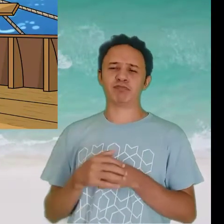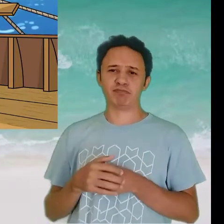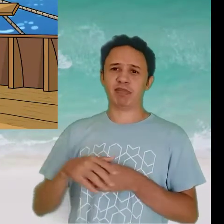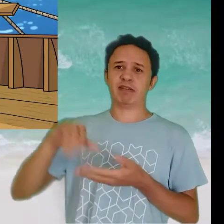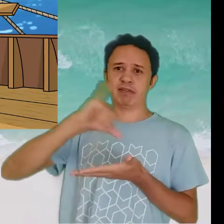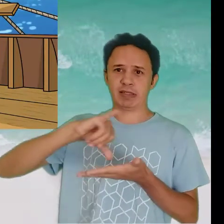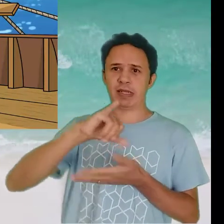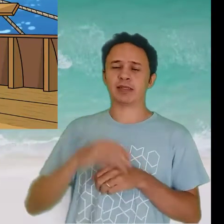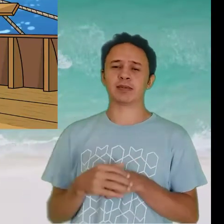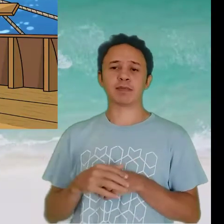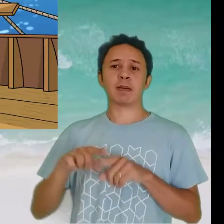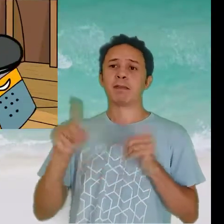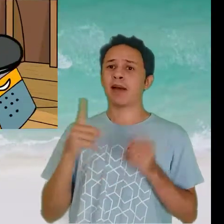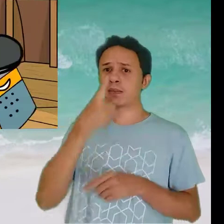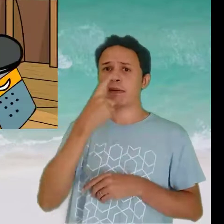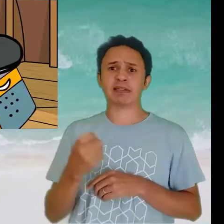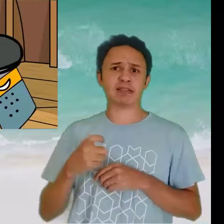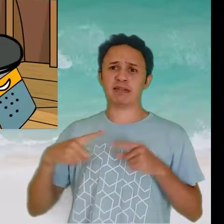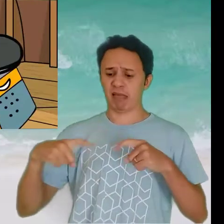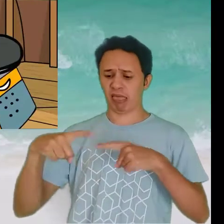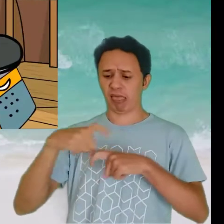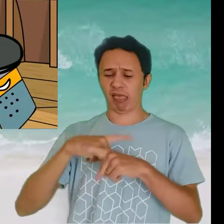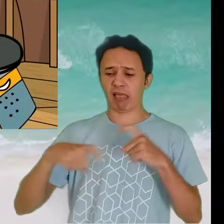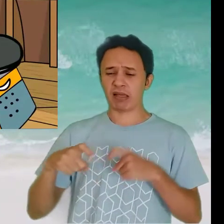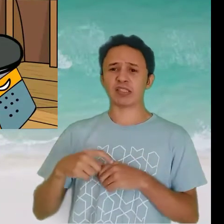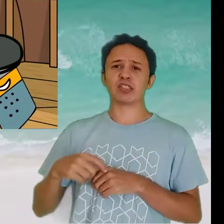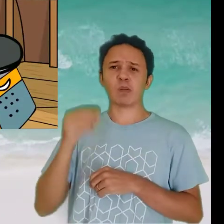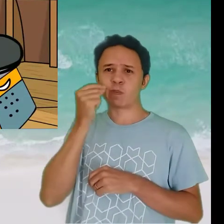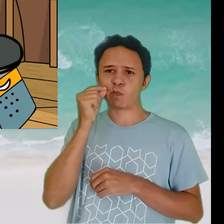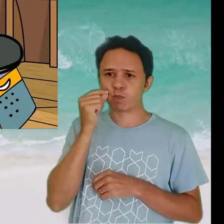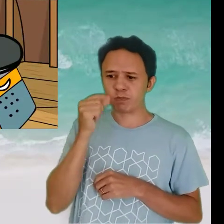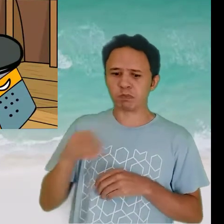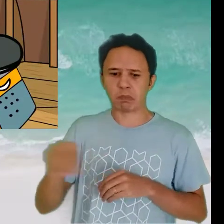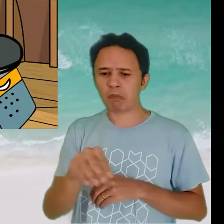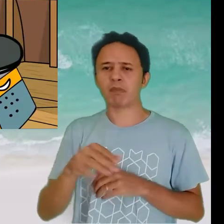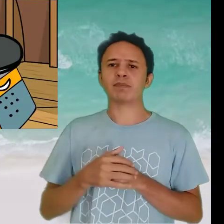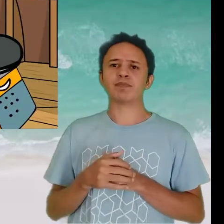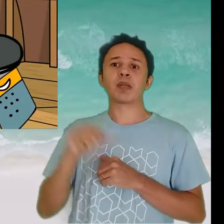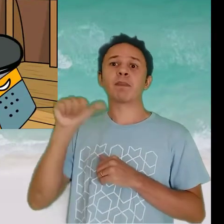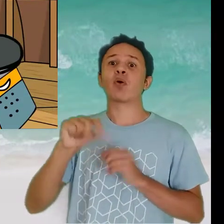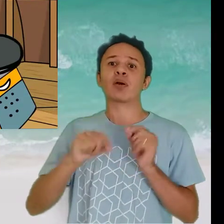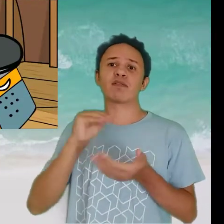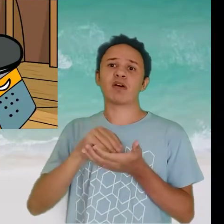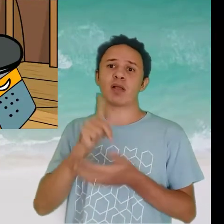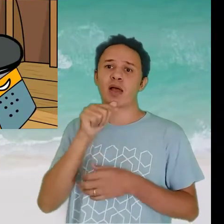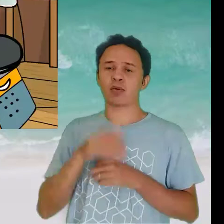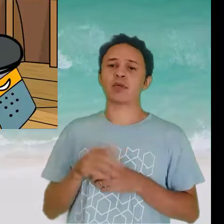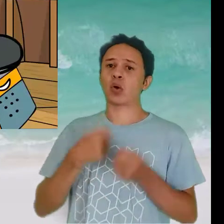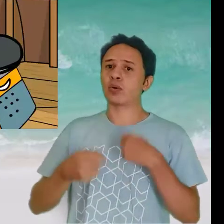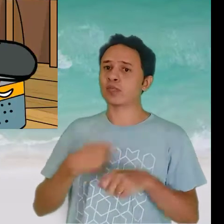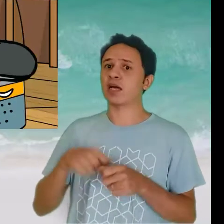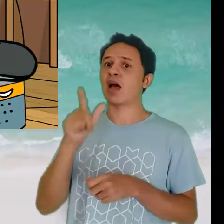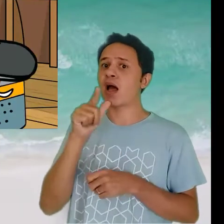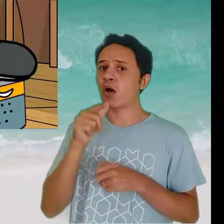de viagem, a comida já estava toda bichada. Vermes, gusanos e ratos para todo lado. Mas o pior de tudo era a água.